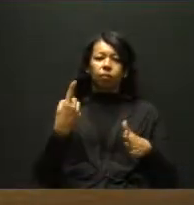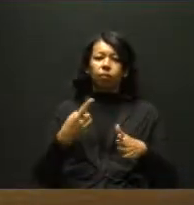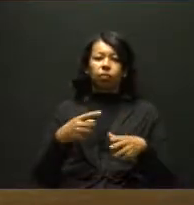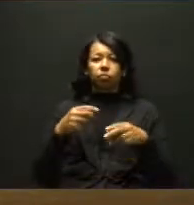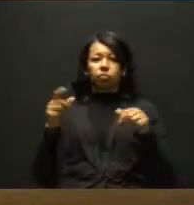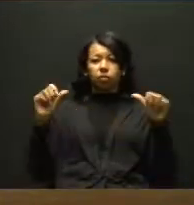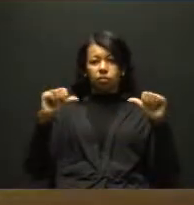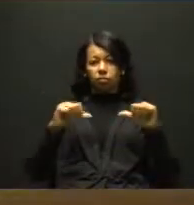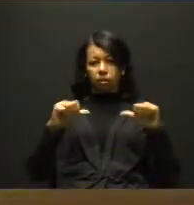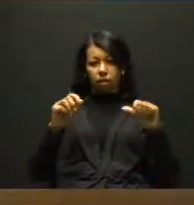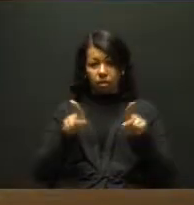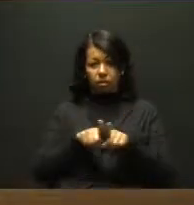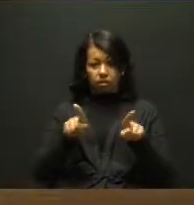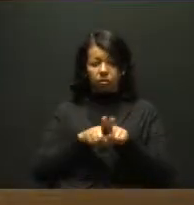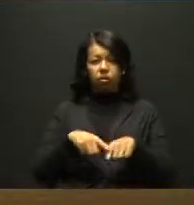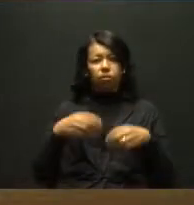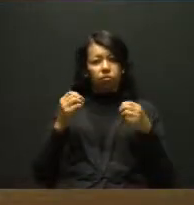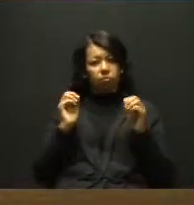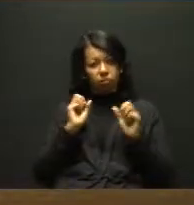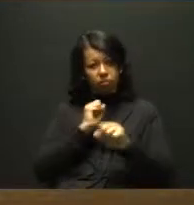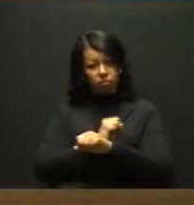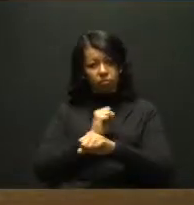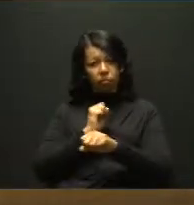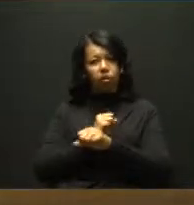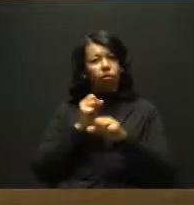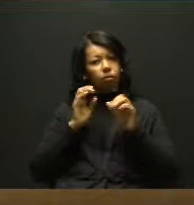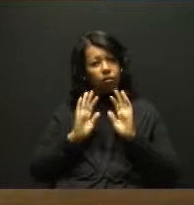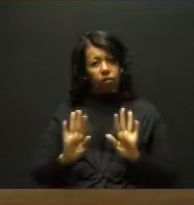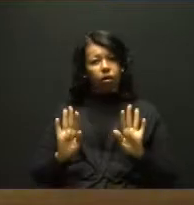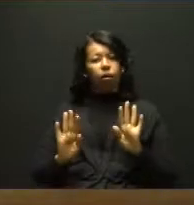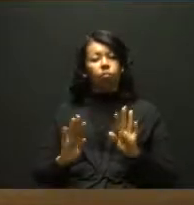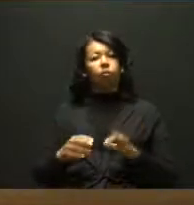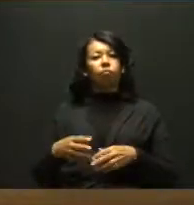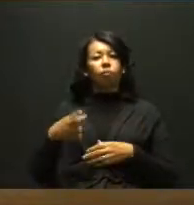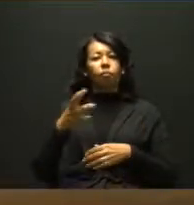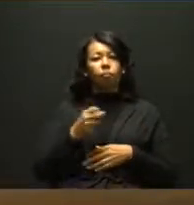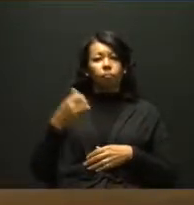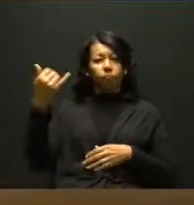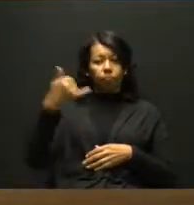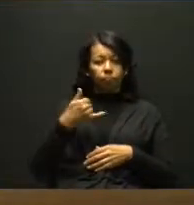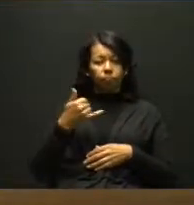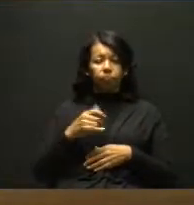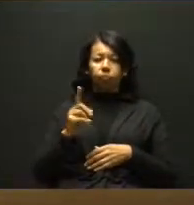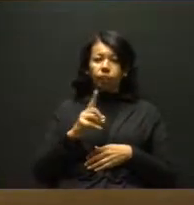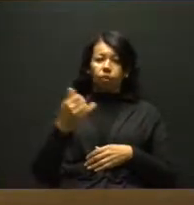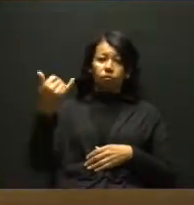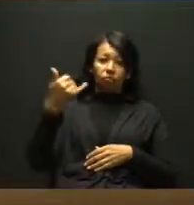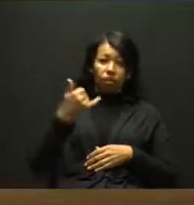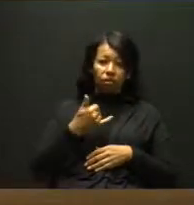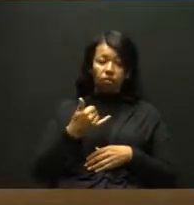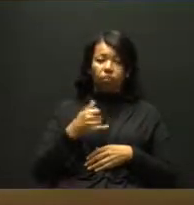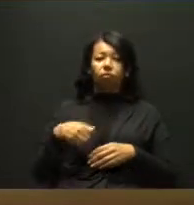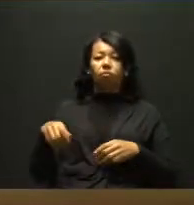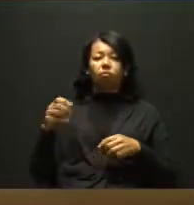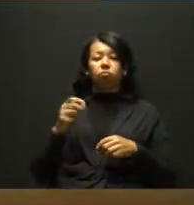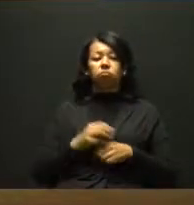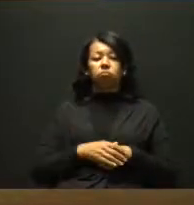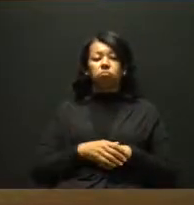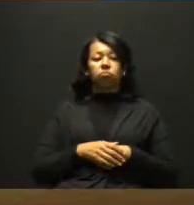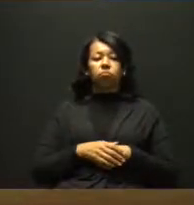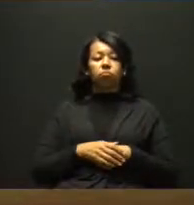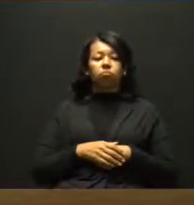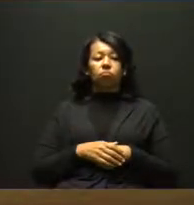na frente dos bois calma vamos lá buscar informação sem informação não vier aí sim tomaremos esta medida que vossa excelência colocou à